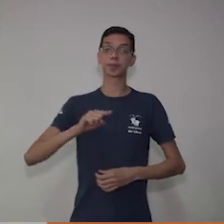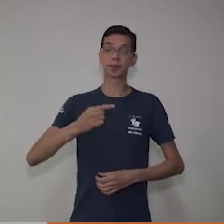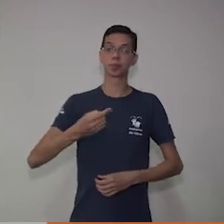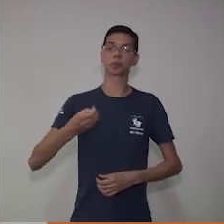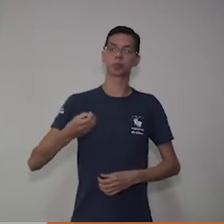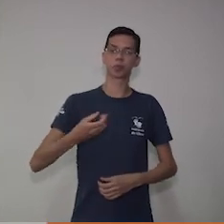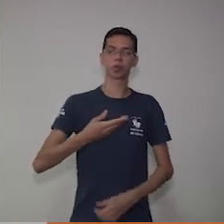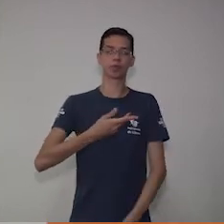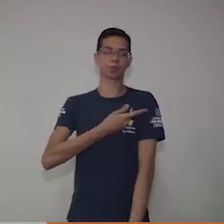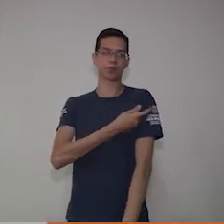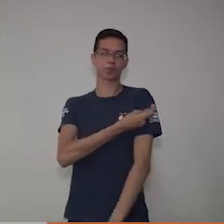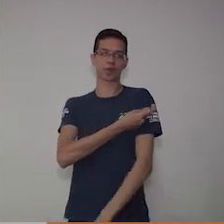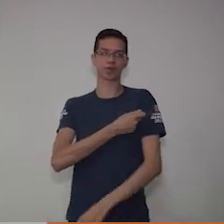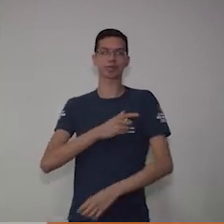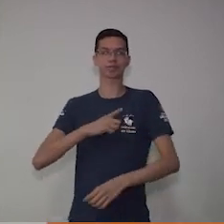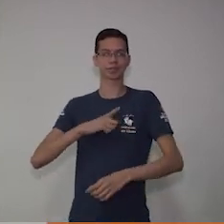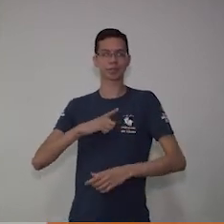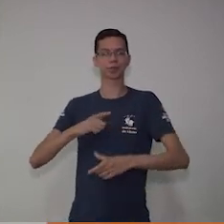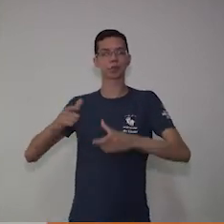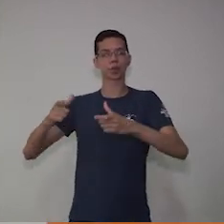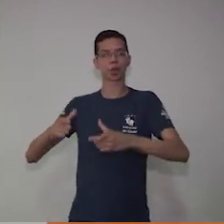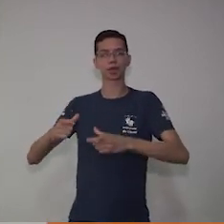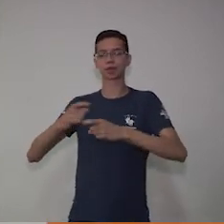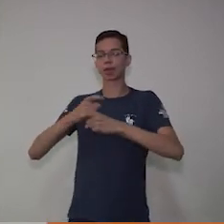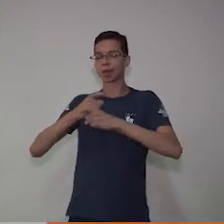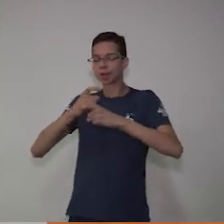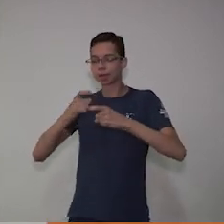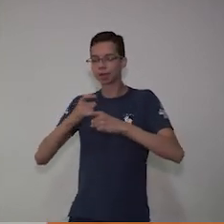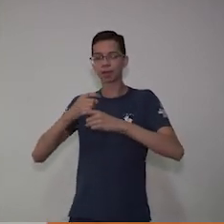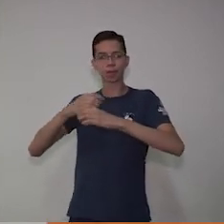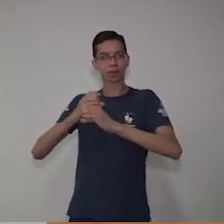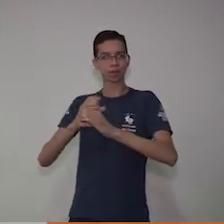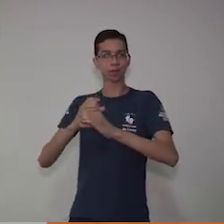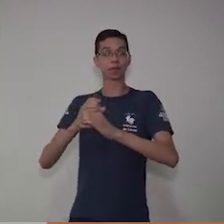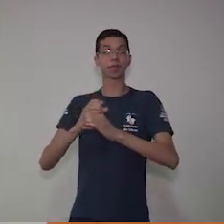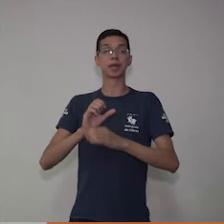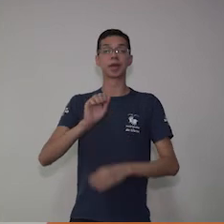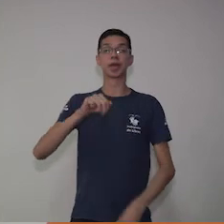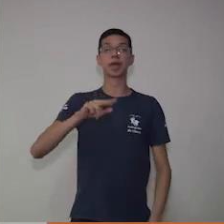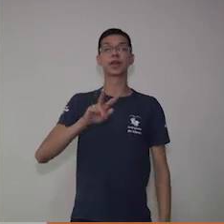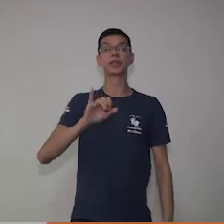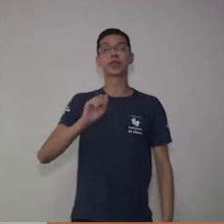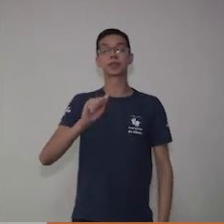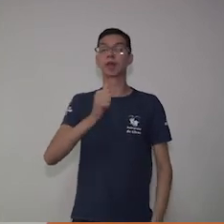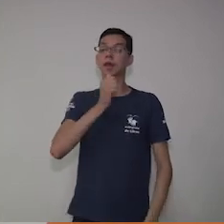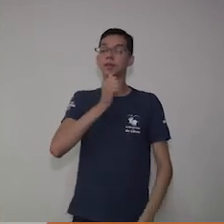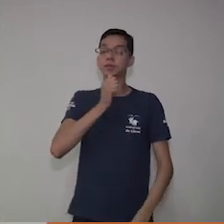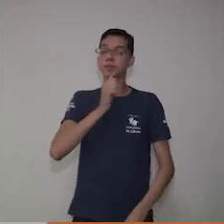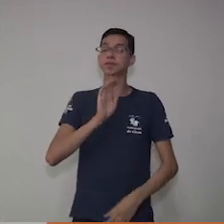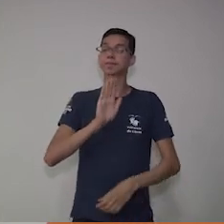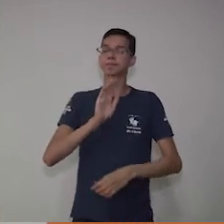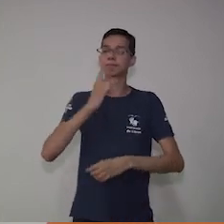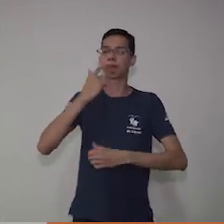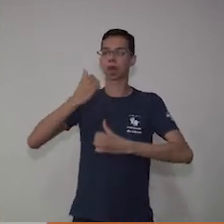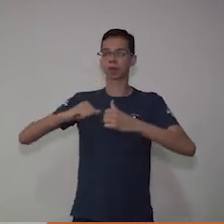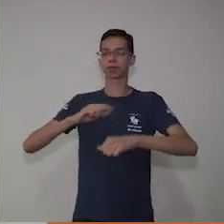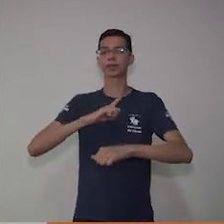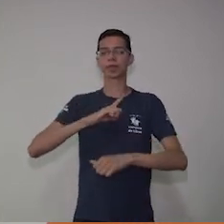novos laboratórios que estão em análise pela Anvisa. As atuais, Coronavac e